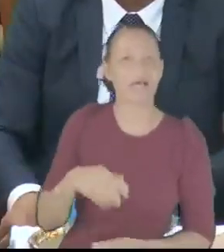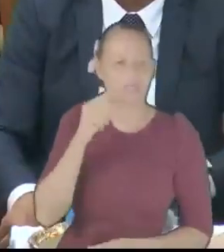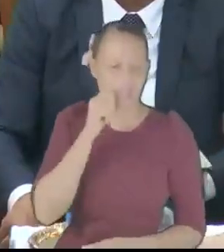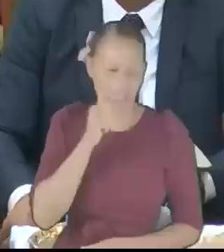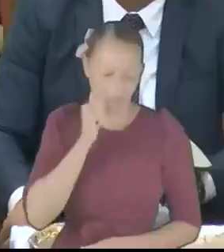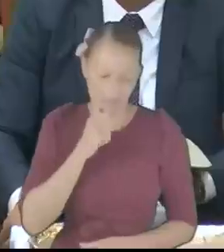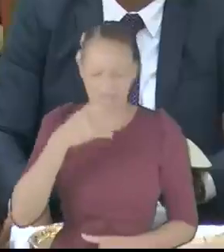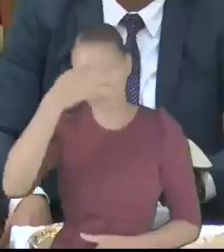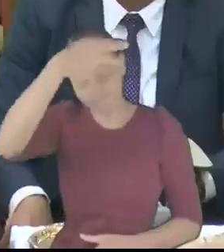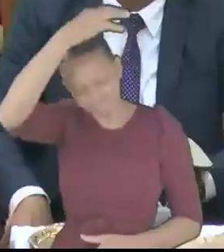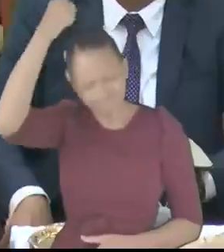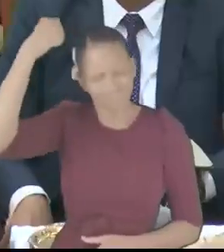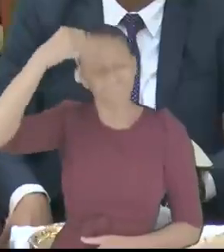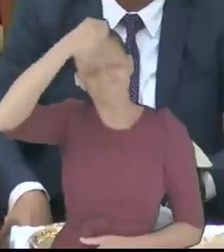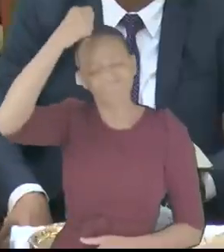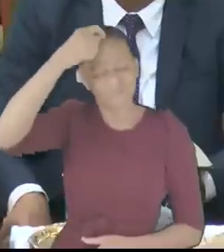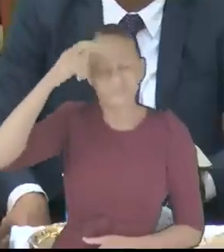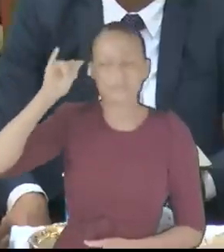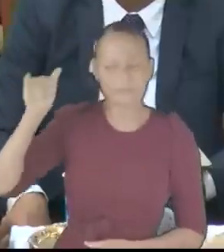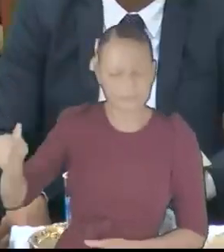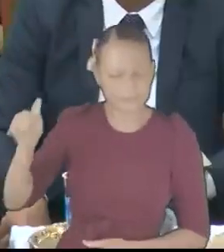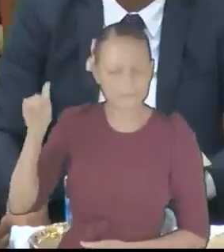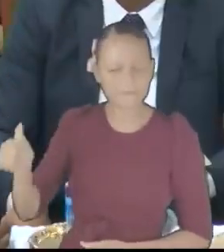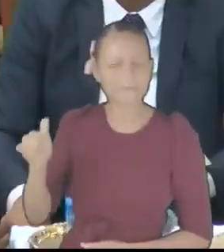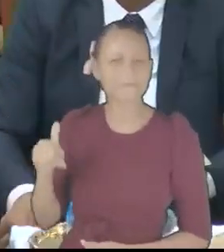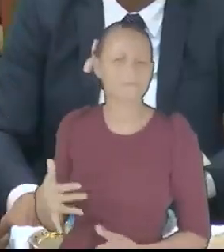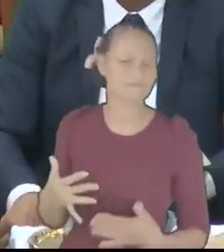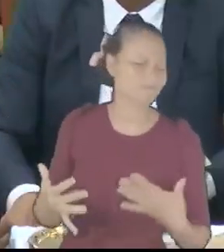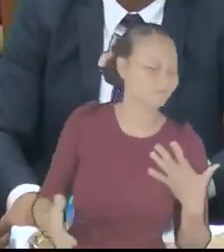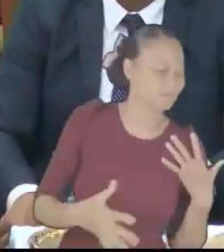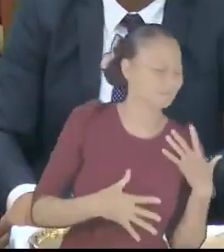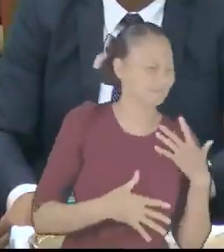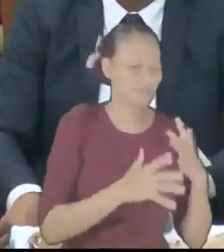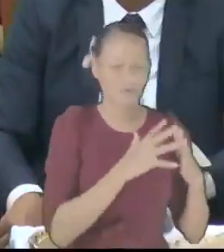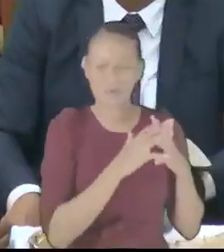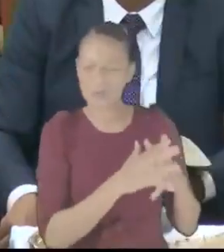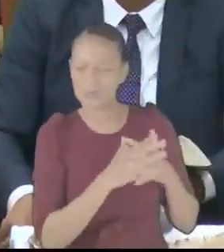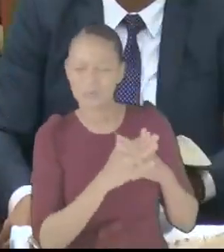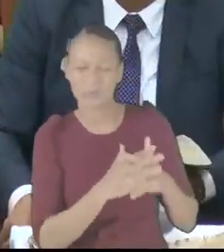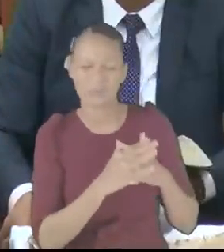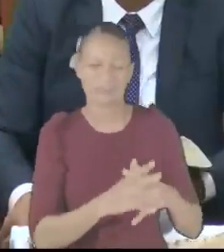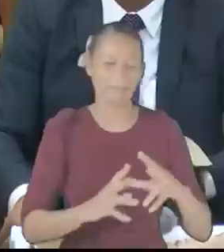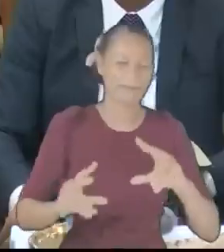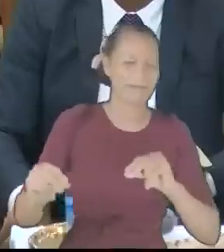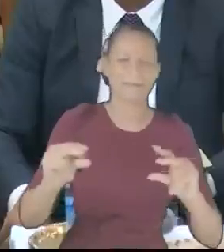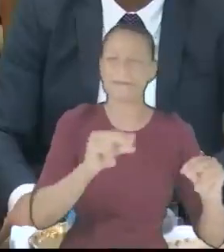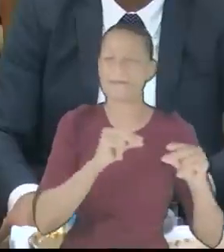mulher de vida santa e Deus fala com ela. E ficou aquela confusão e